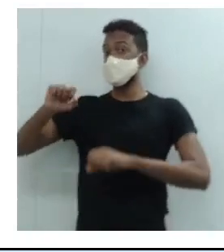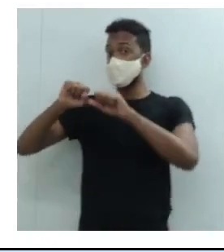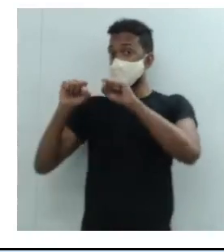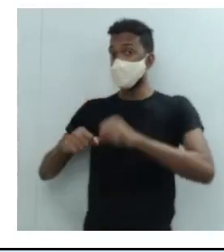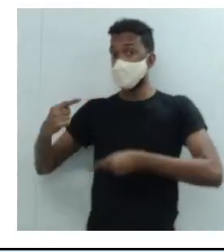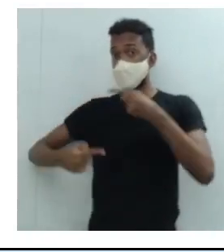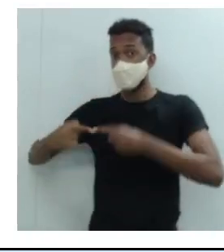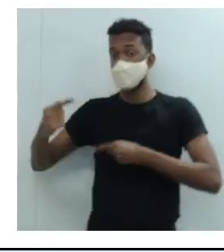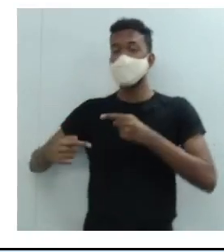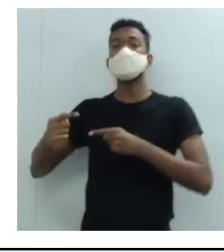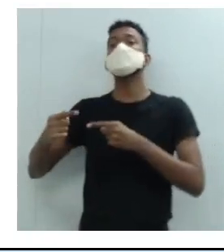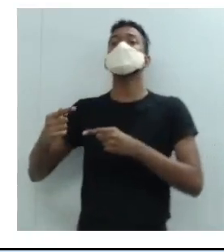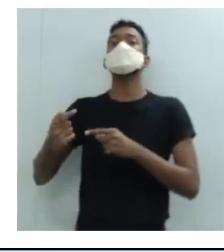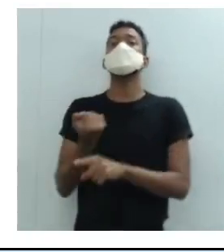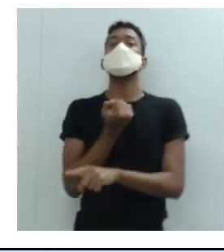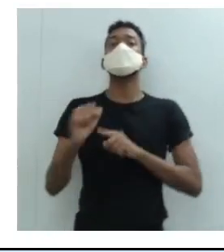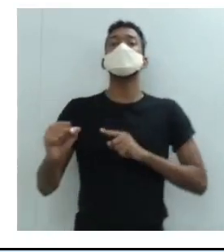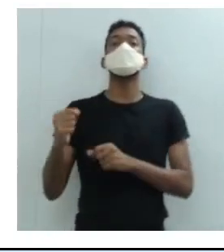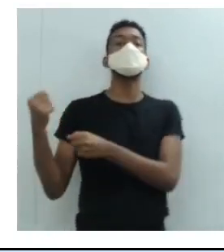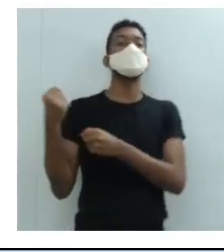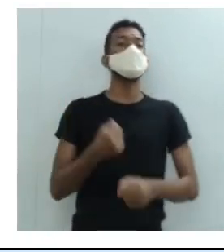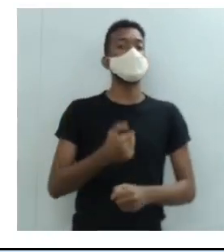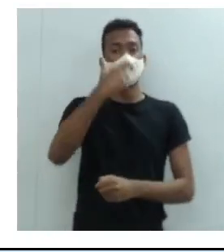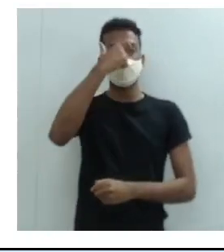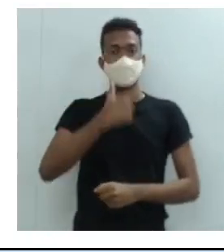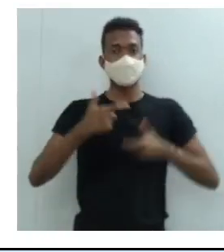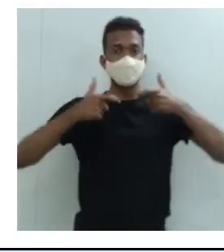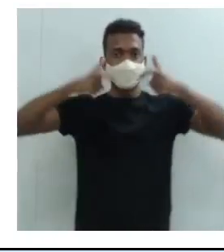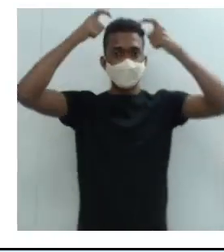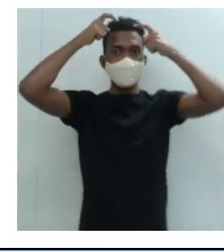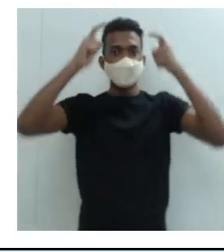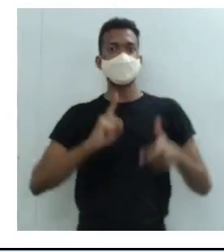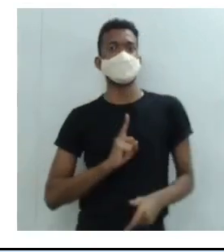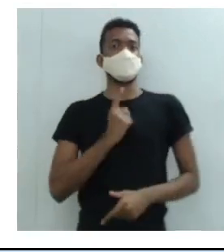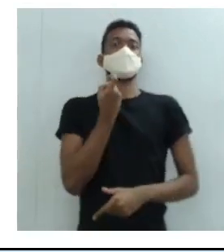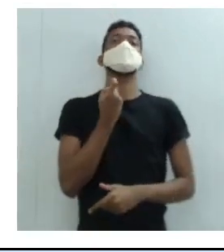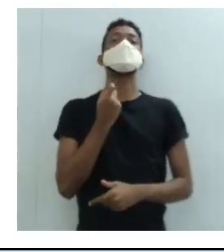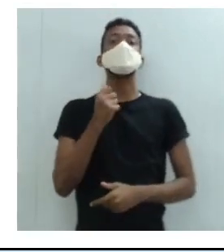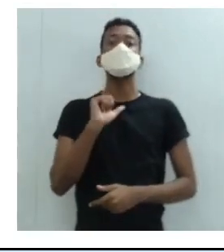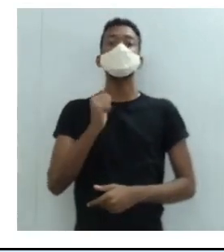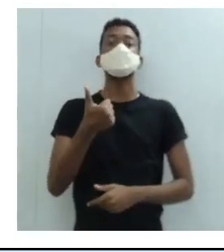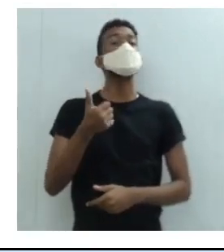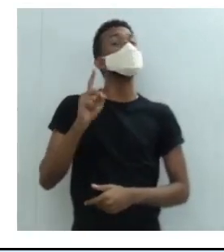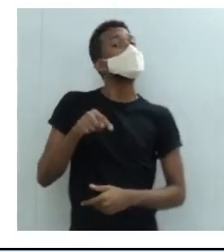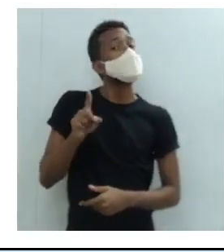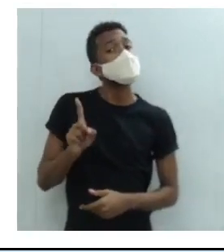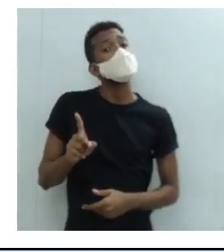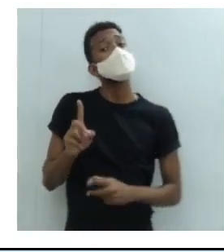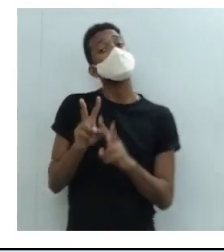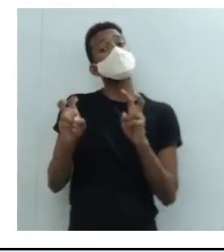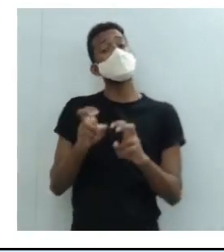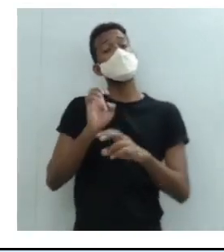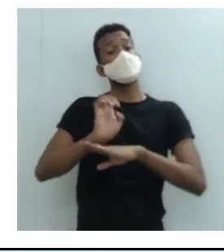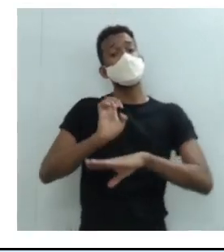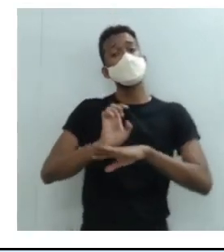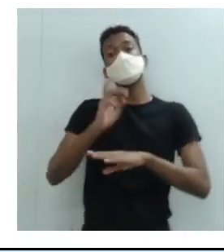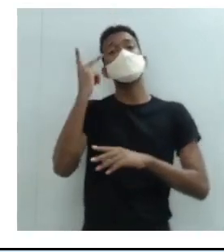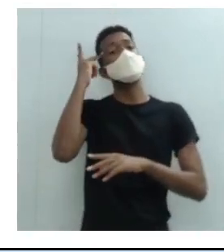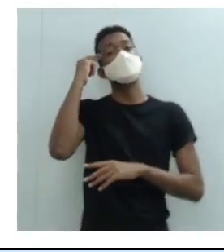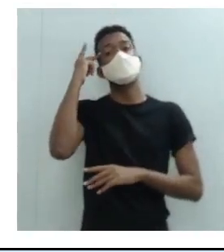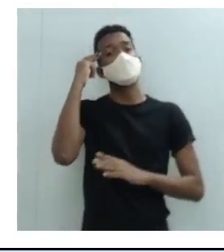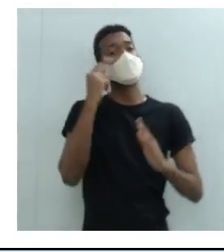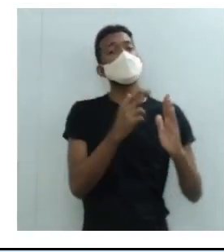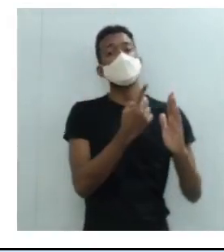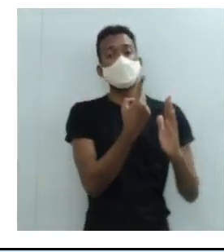o poder de quem? Absoluto do monarca sobre o Estado, e foi comum a partir do século XVI